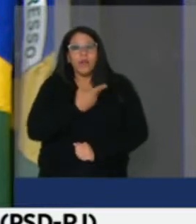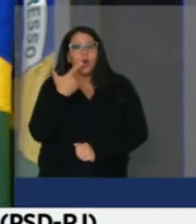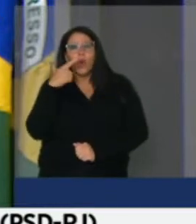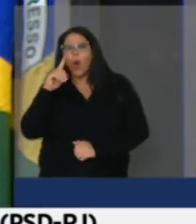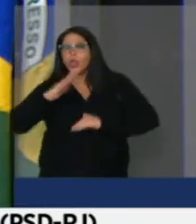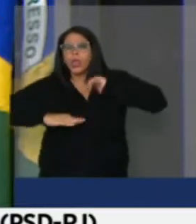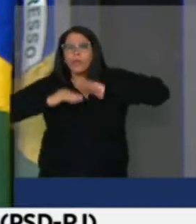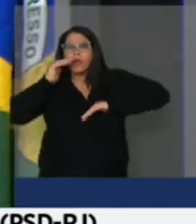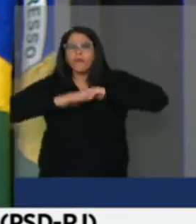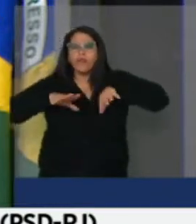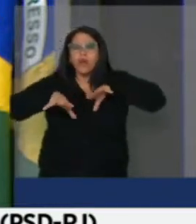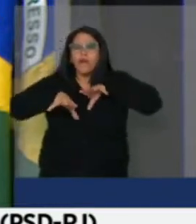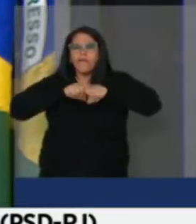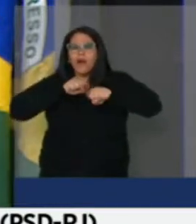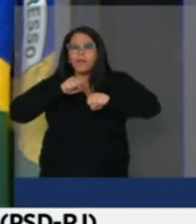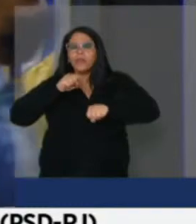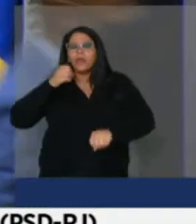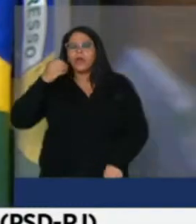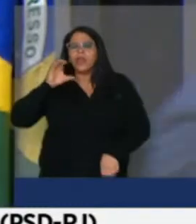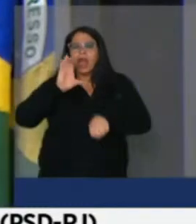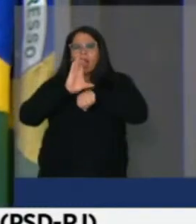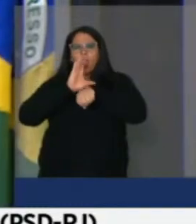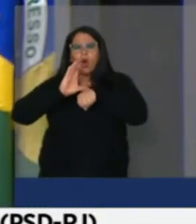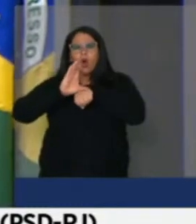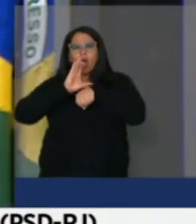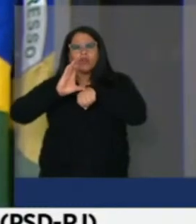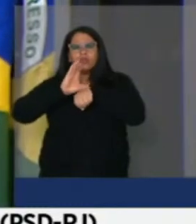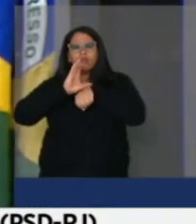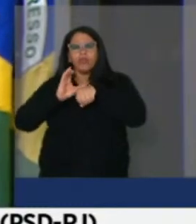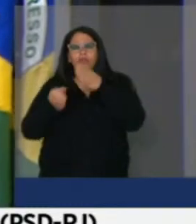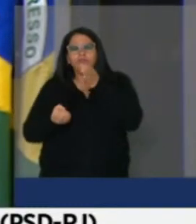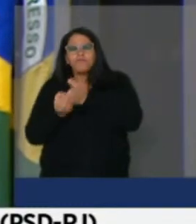formações e experiências, que a Constituição Federal foi promulgada.